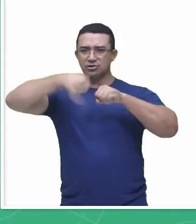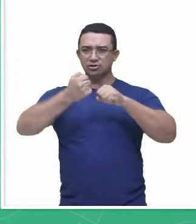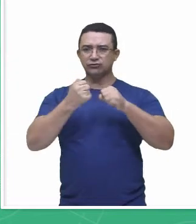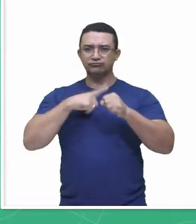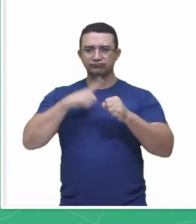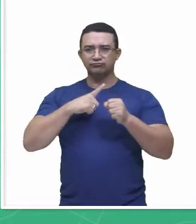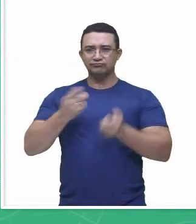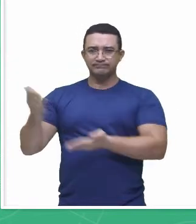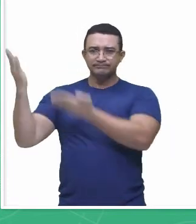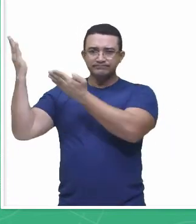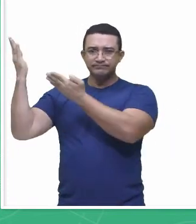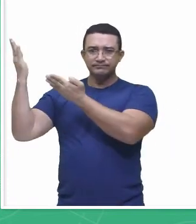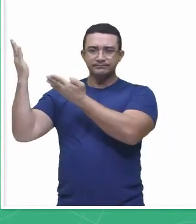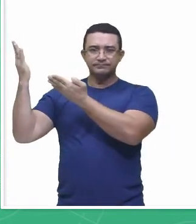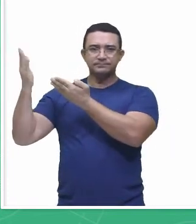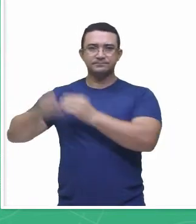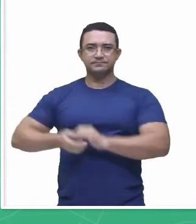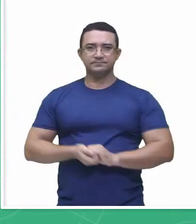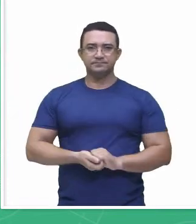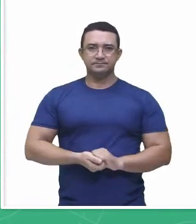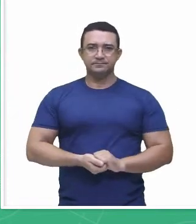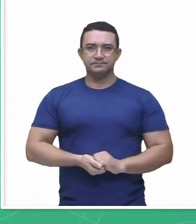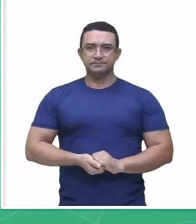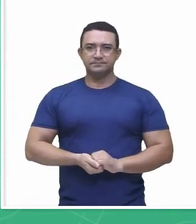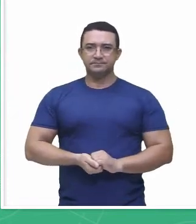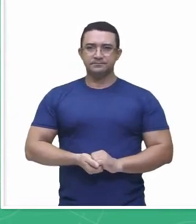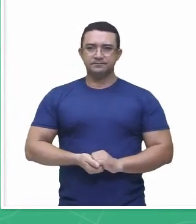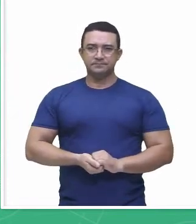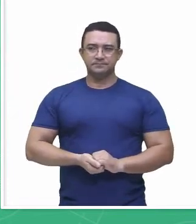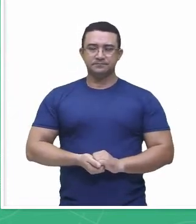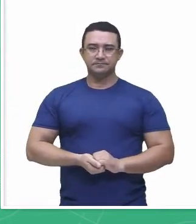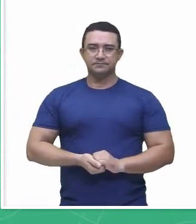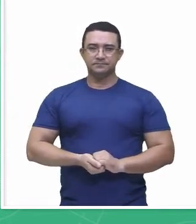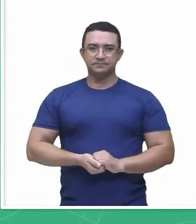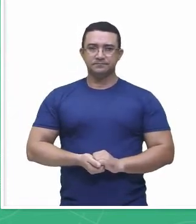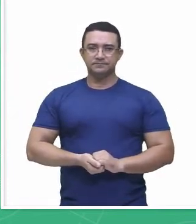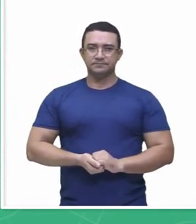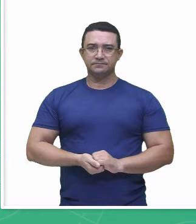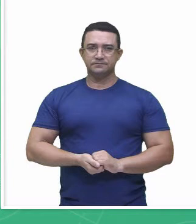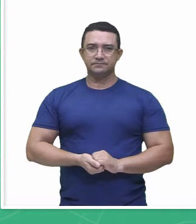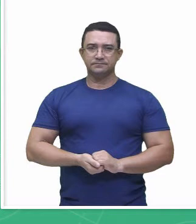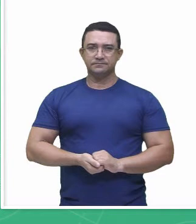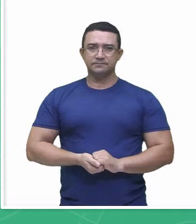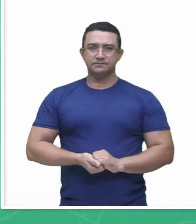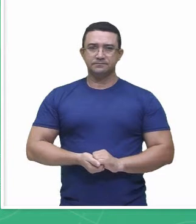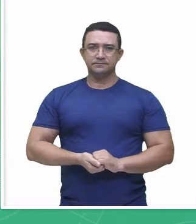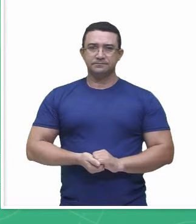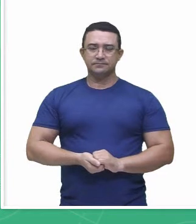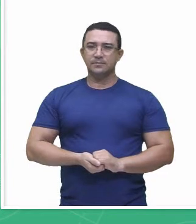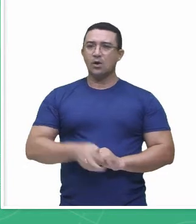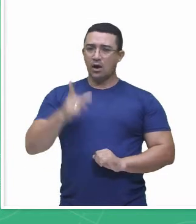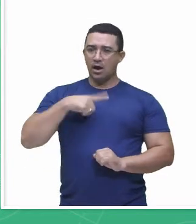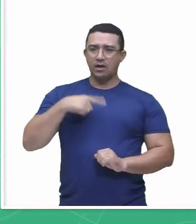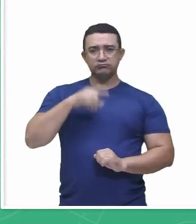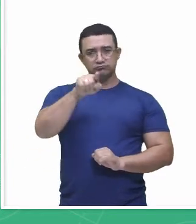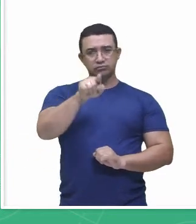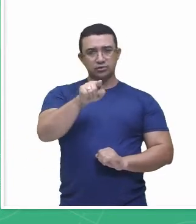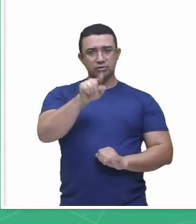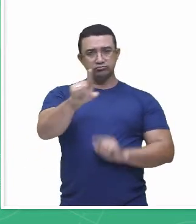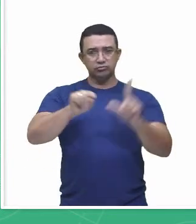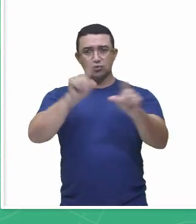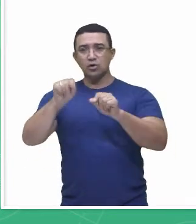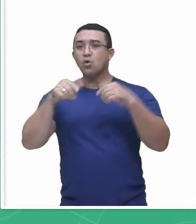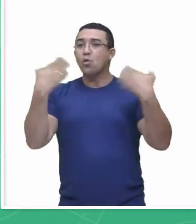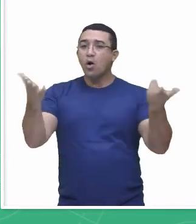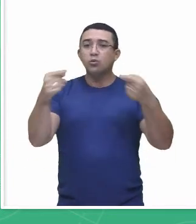beautiful. And letter E, we have rich, beautiful and house. São as alternativas. Vamos ver